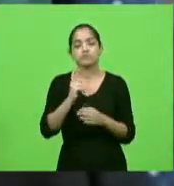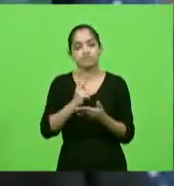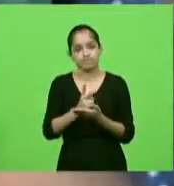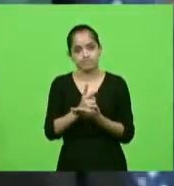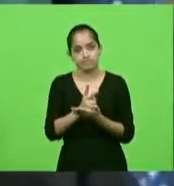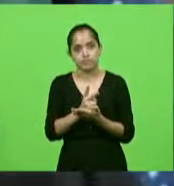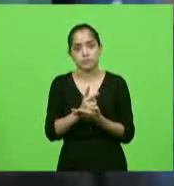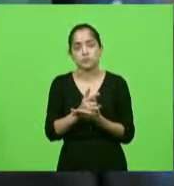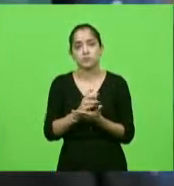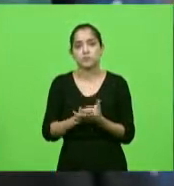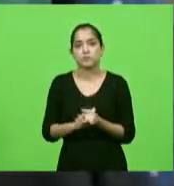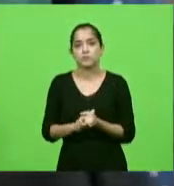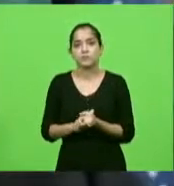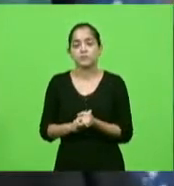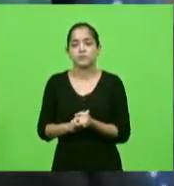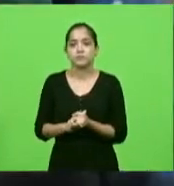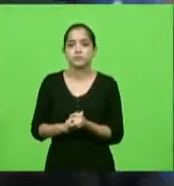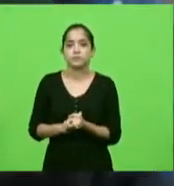ministro.